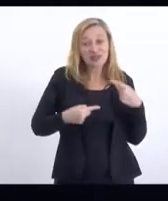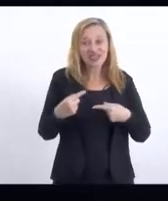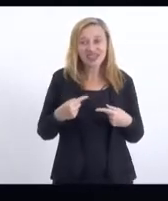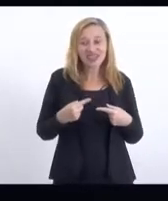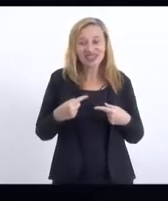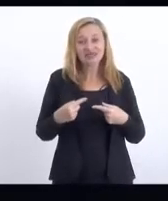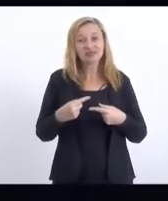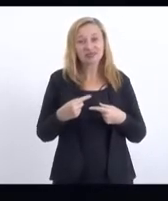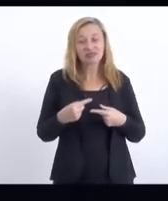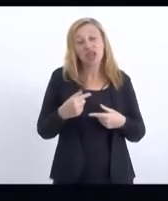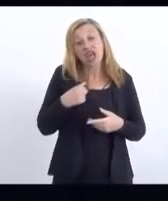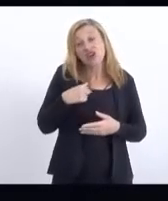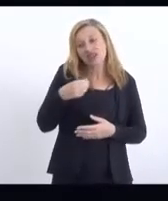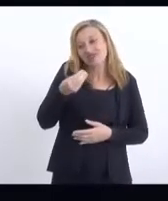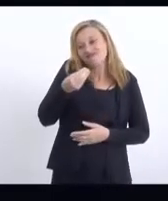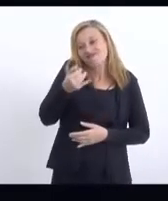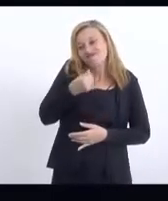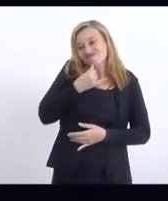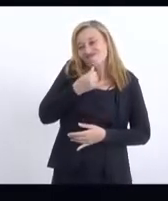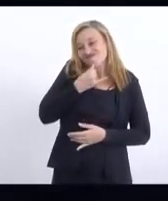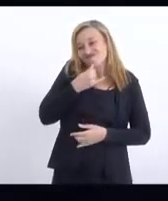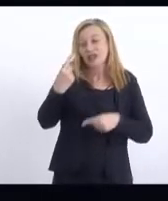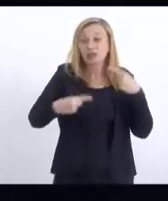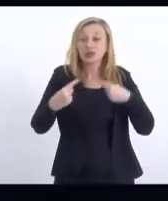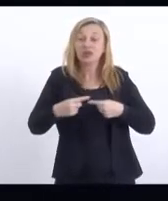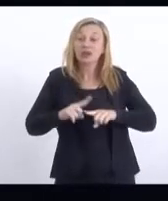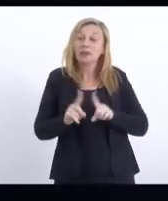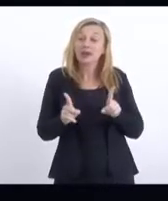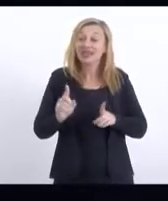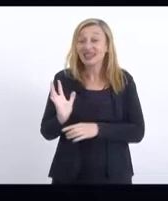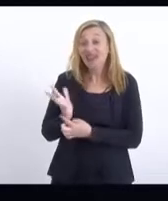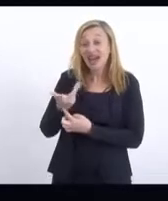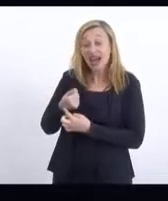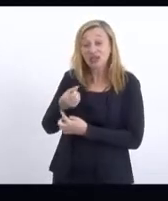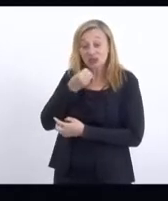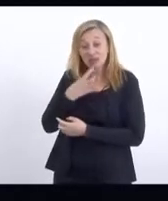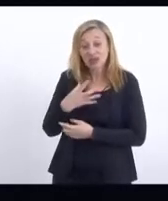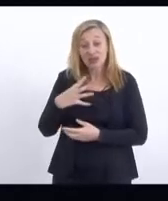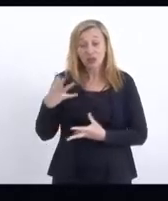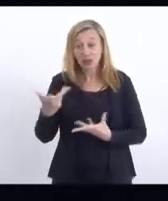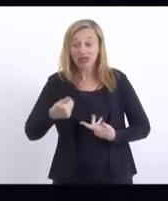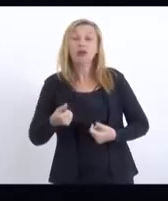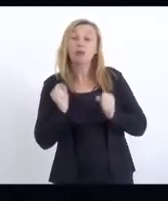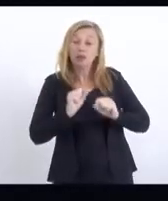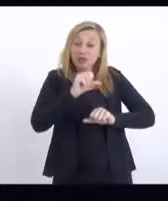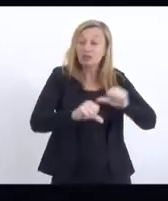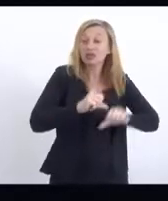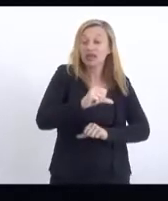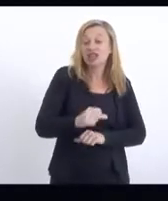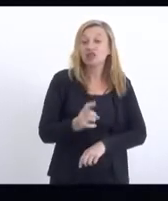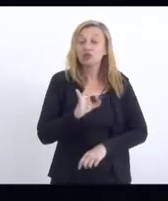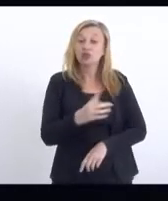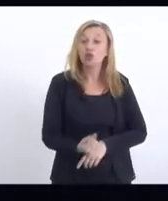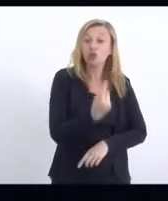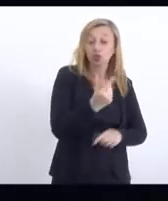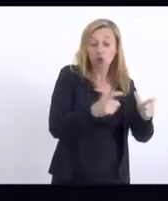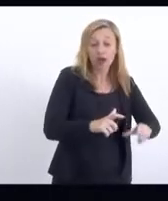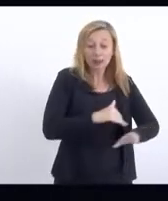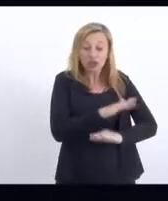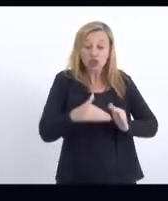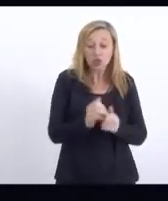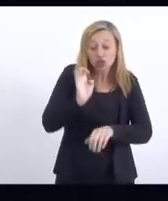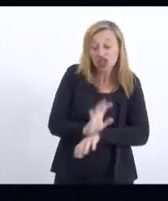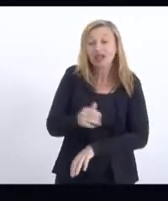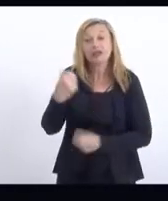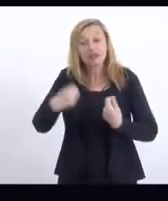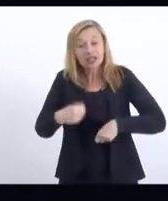andei desacreditado na política. Acredito que a política é a arte do bem comum e nós podemos mudar não só uma região noroeste, mas todo um Estado que